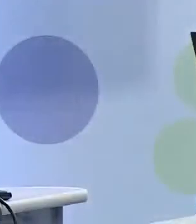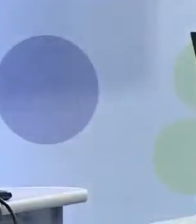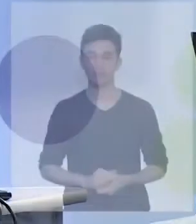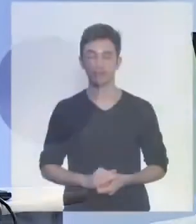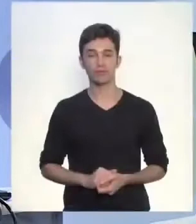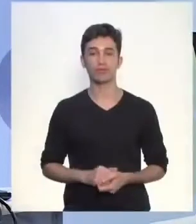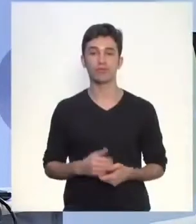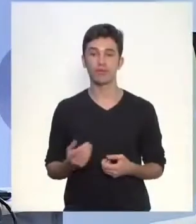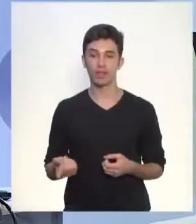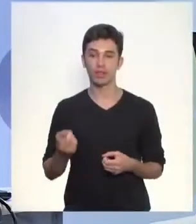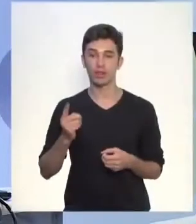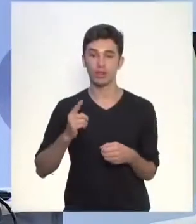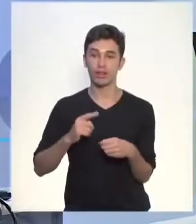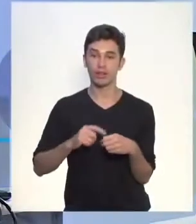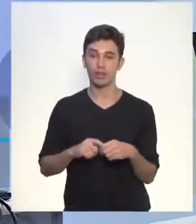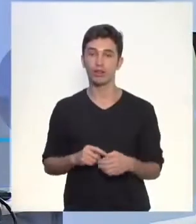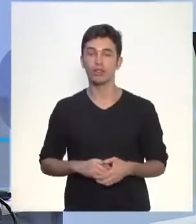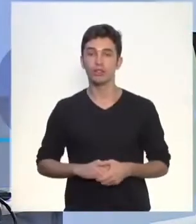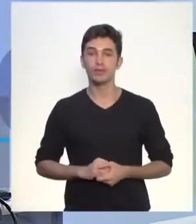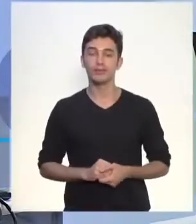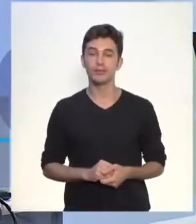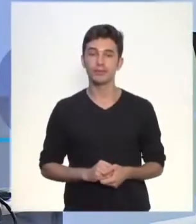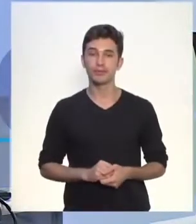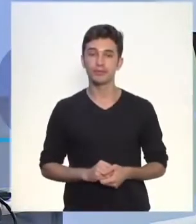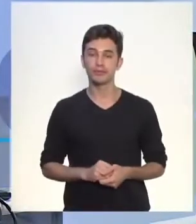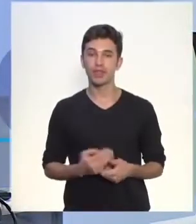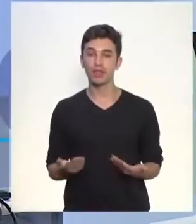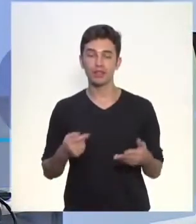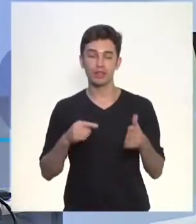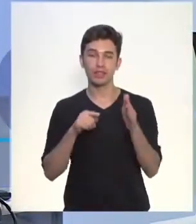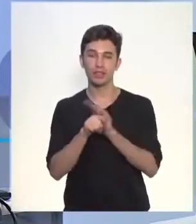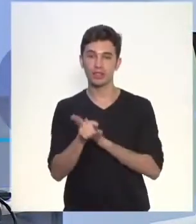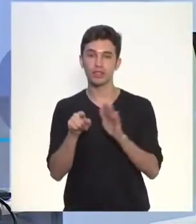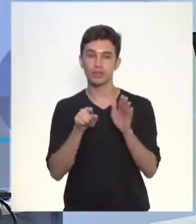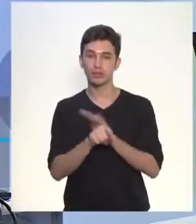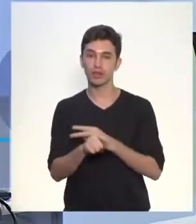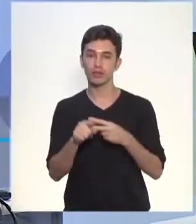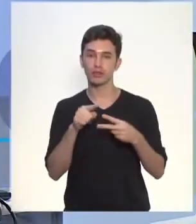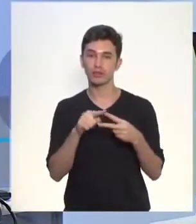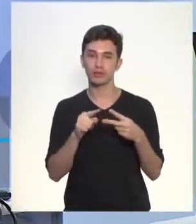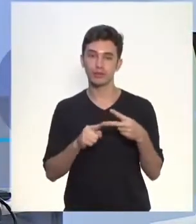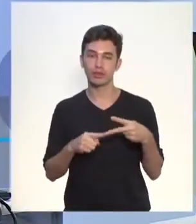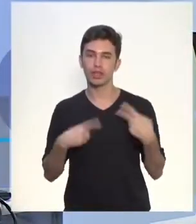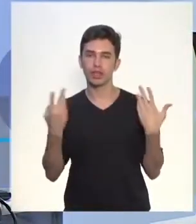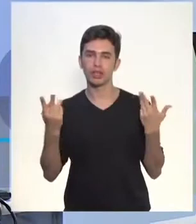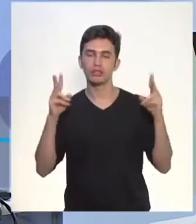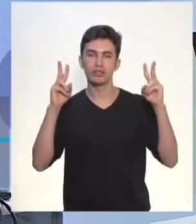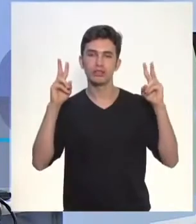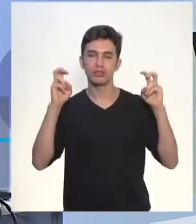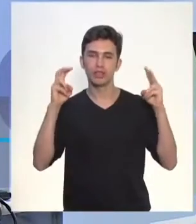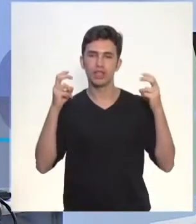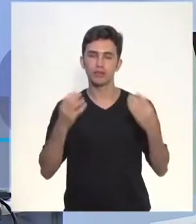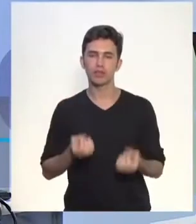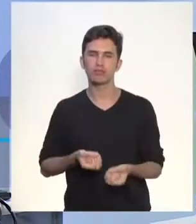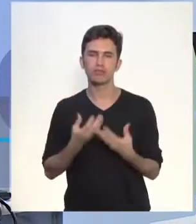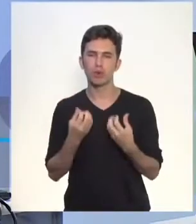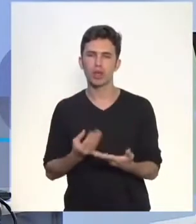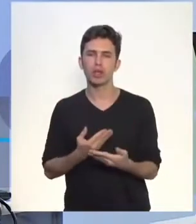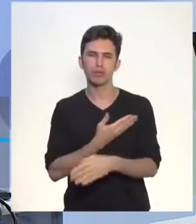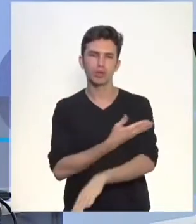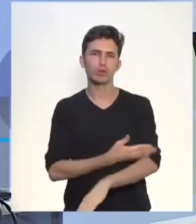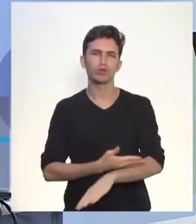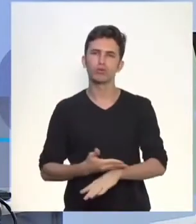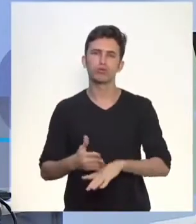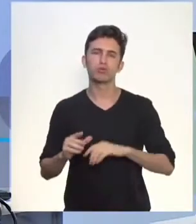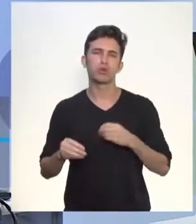E a nossa acolhida hoje veio com essas perguntas, né? A respeito de quais assuntos normalmente são tratados nos poemas, ou seja, quais são os assuntos